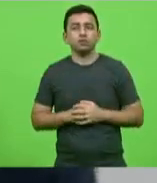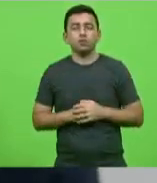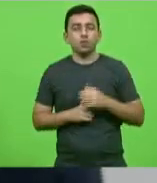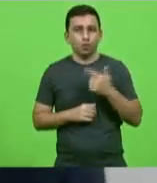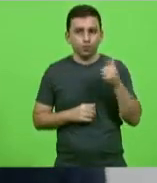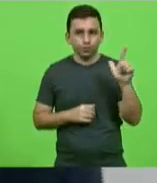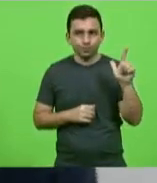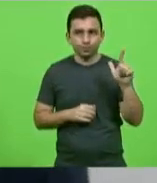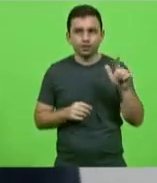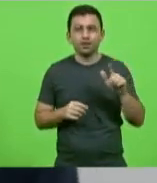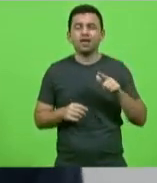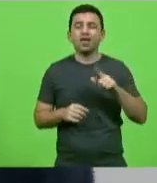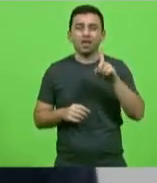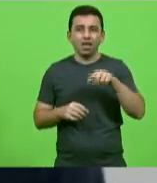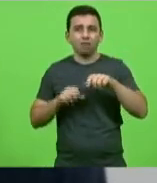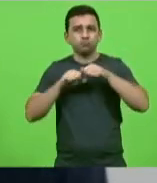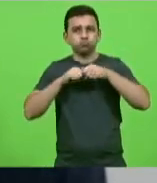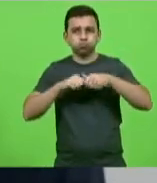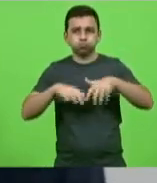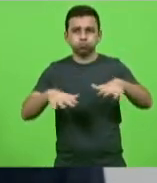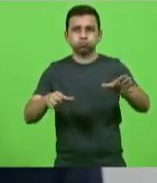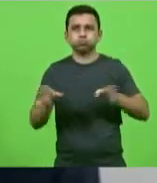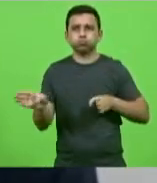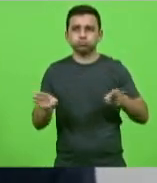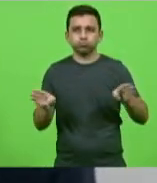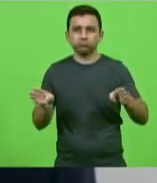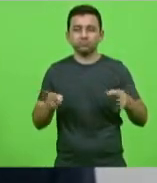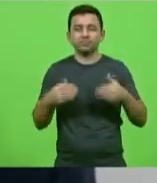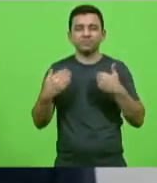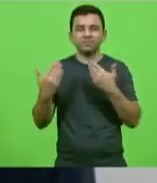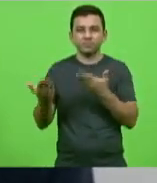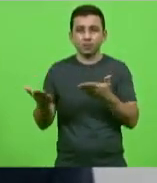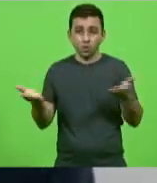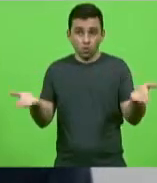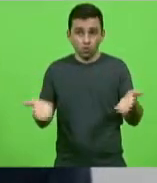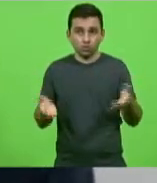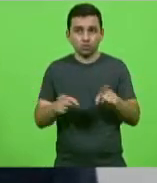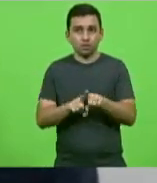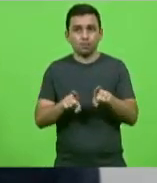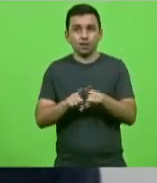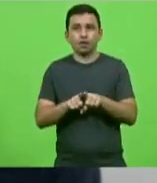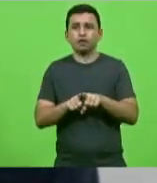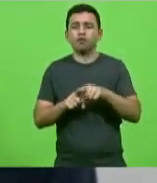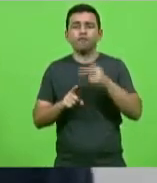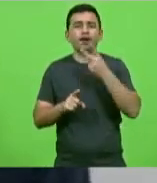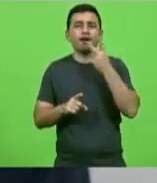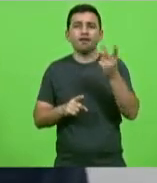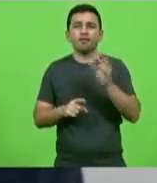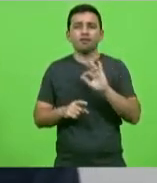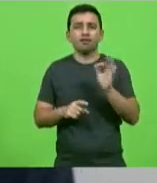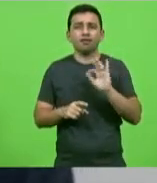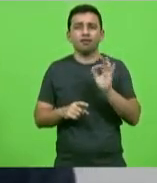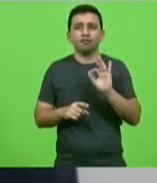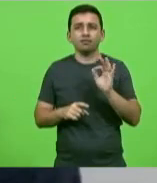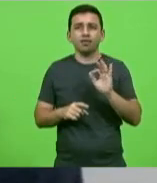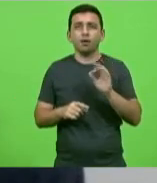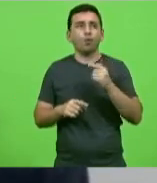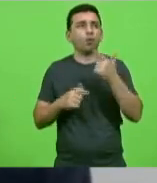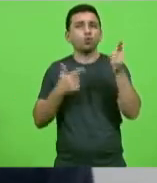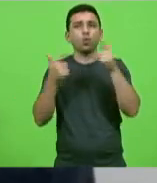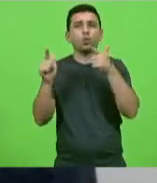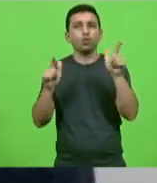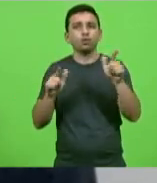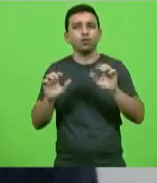Estávamos diante de uma pandemia. E naquela oportunidade, como hoje ainda, não se falava e não se fala em outra